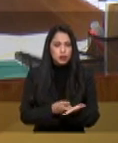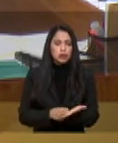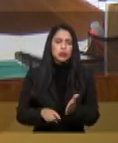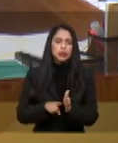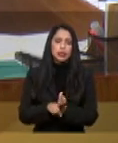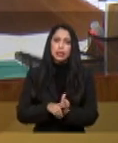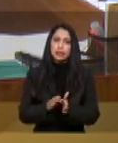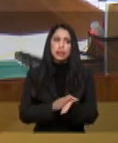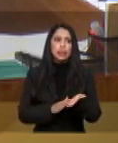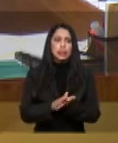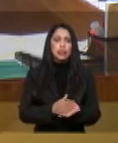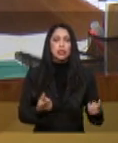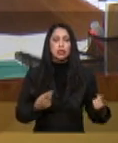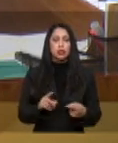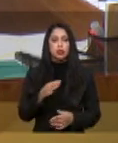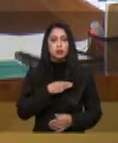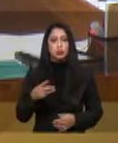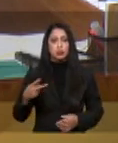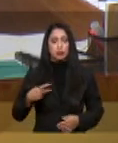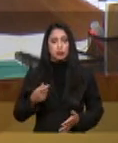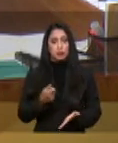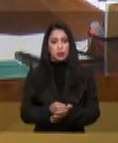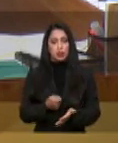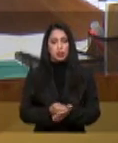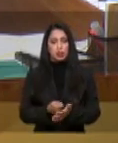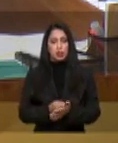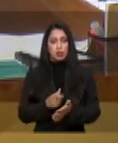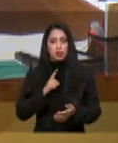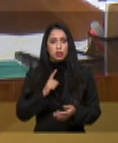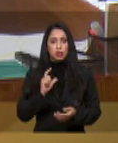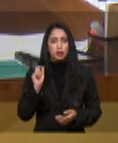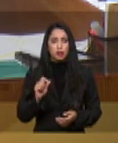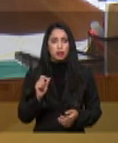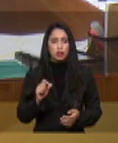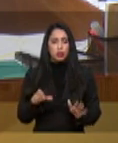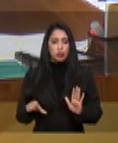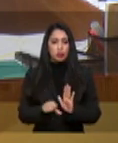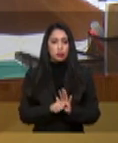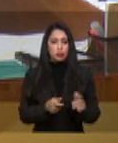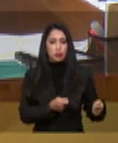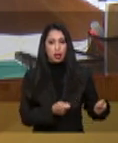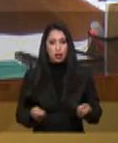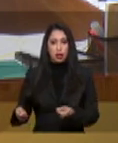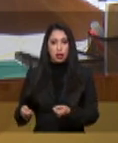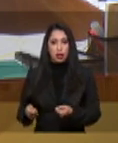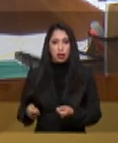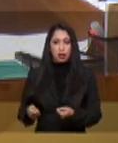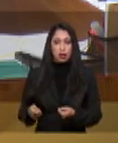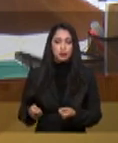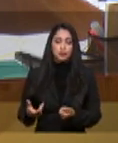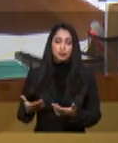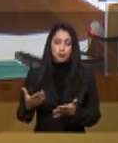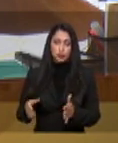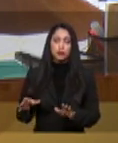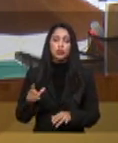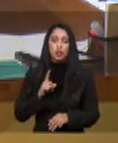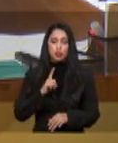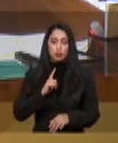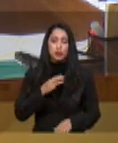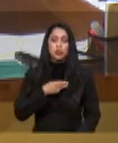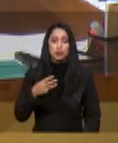do Ministério Público. É obrigatória para a autoridade fiscal a remessa da notícia crimes ao Ministério Público. Decisão que não afeta a orientação